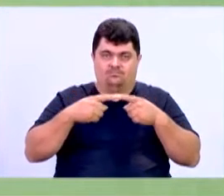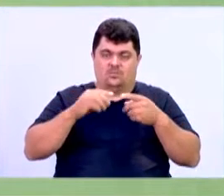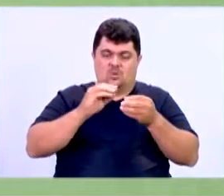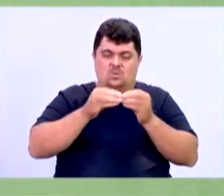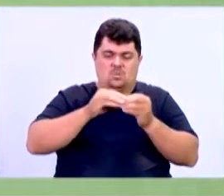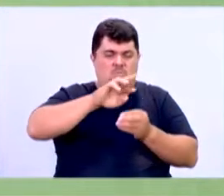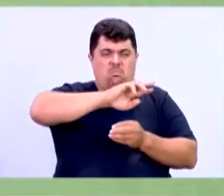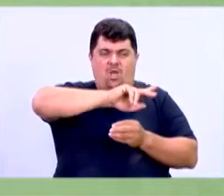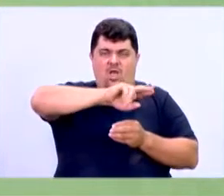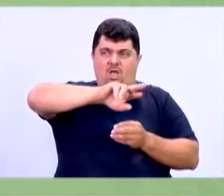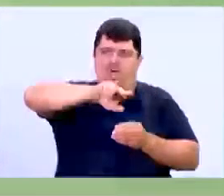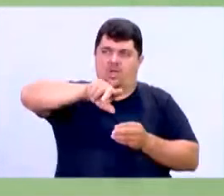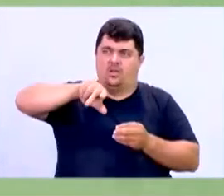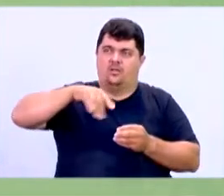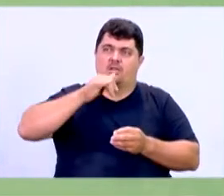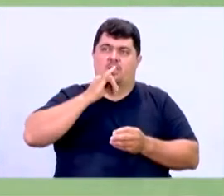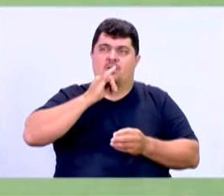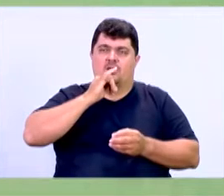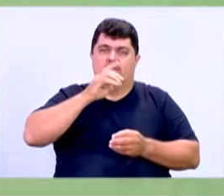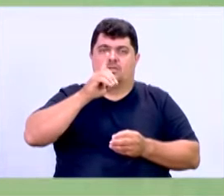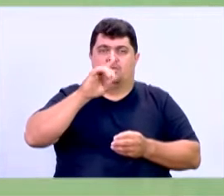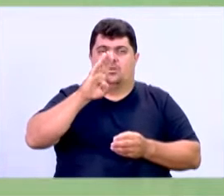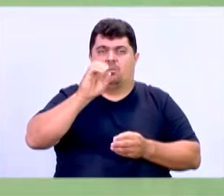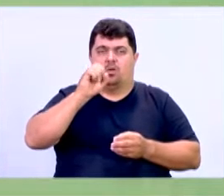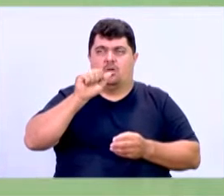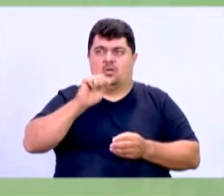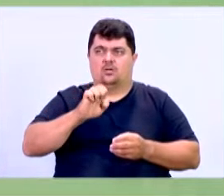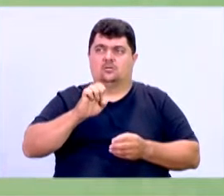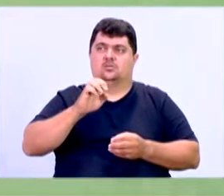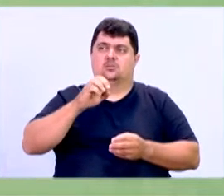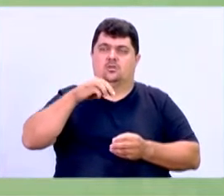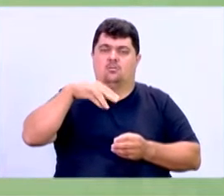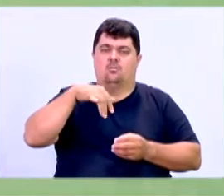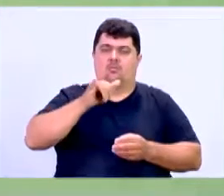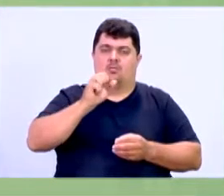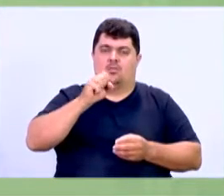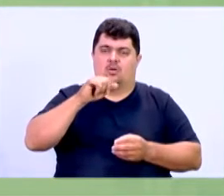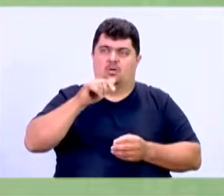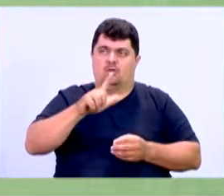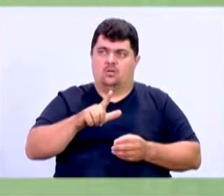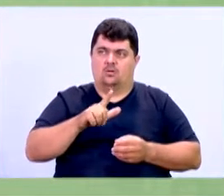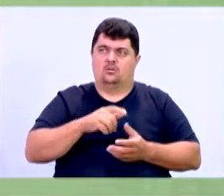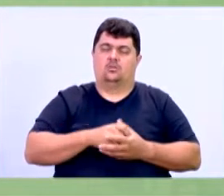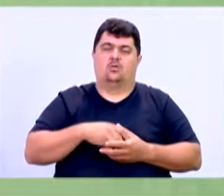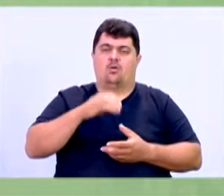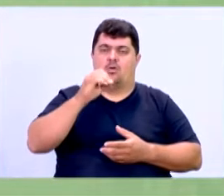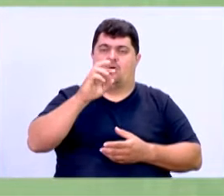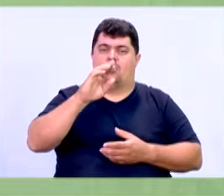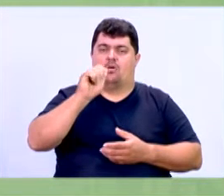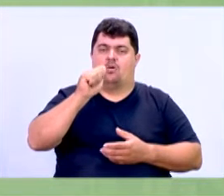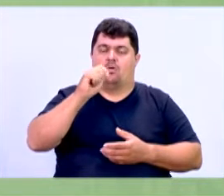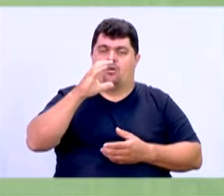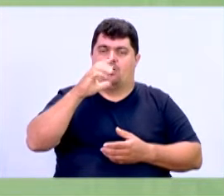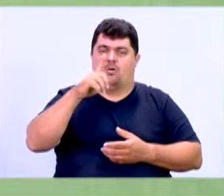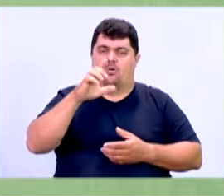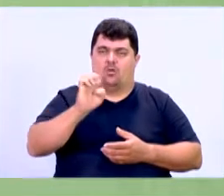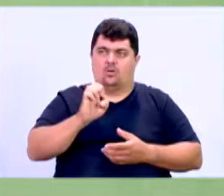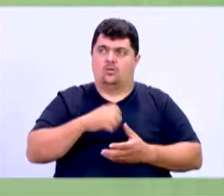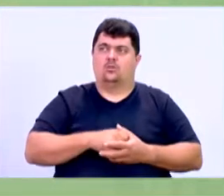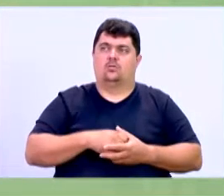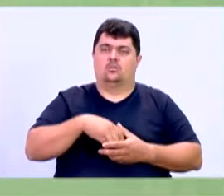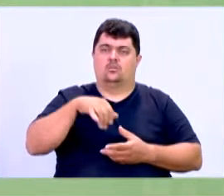bancos de dados, como exemplo, DBase, Interbase, o MySQL, que é a ferramenta que a gente vai utilizar, algumas versões do